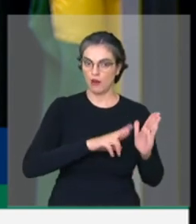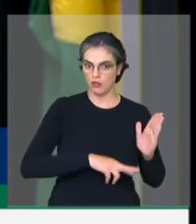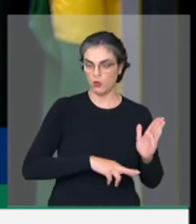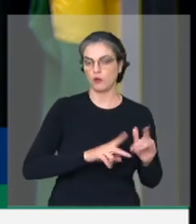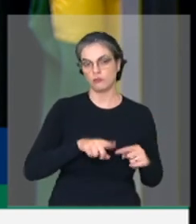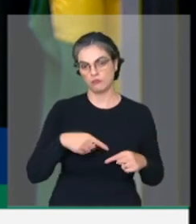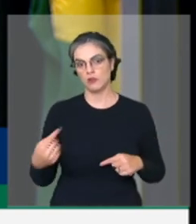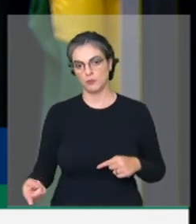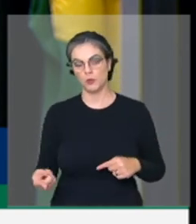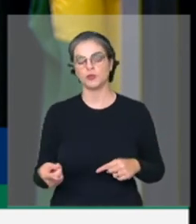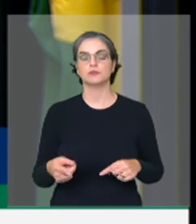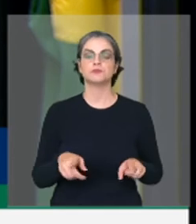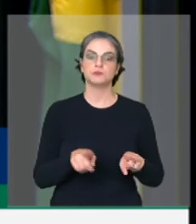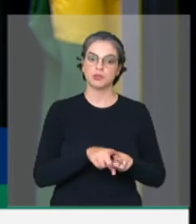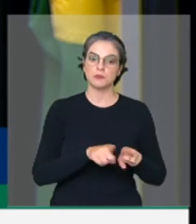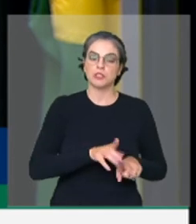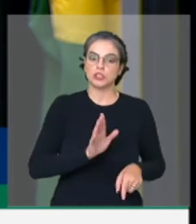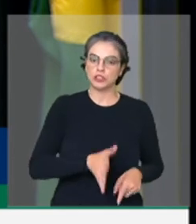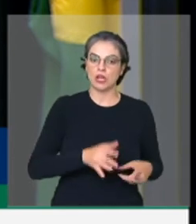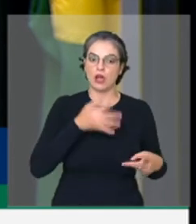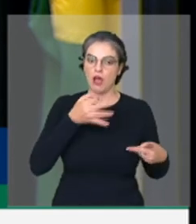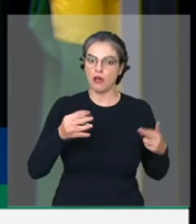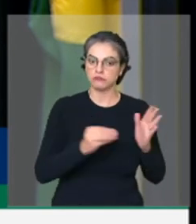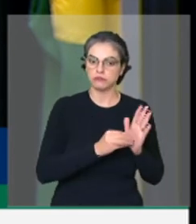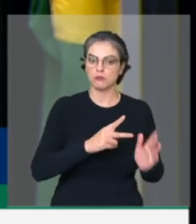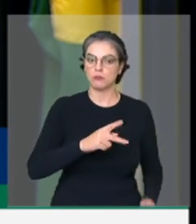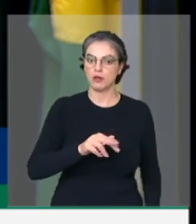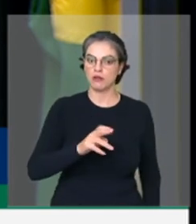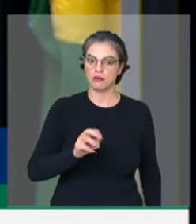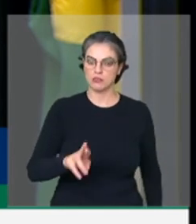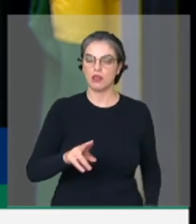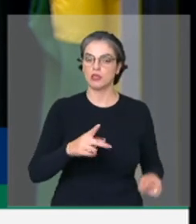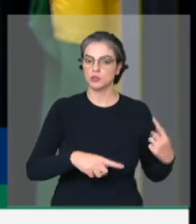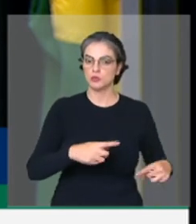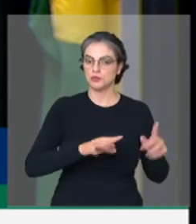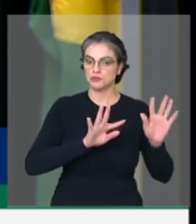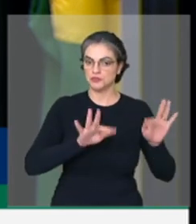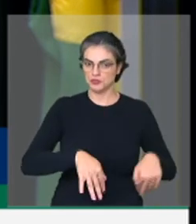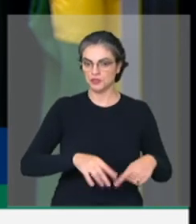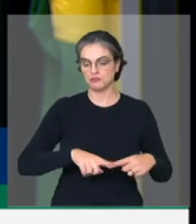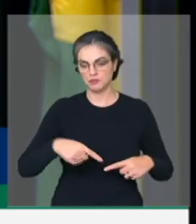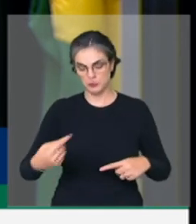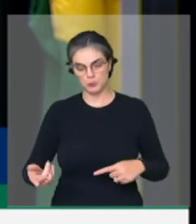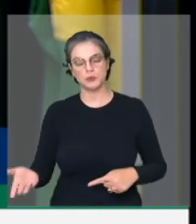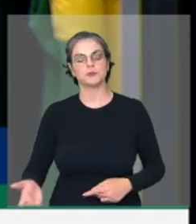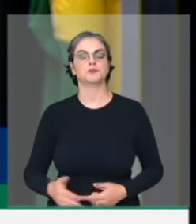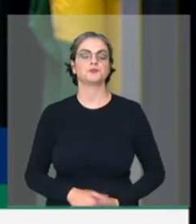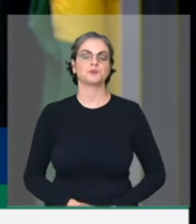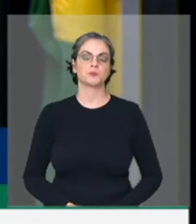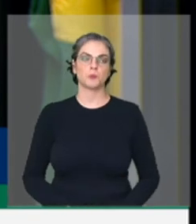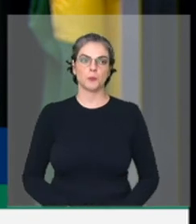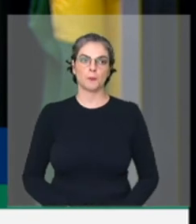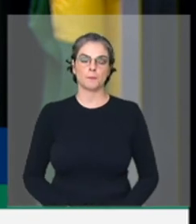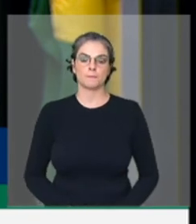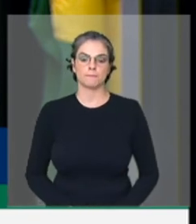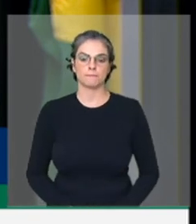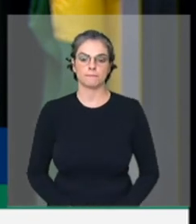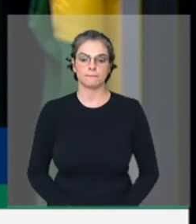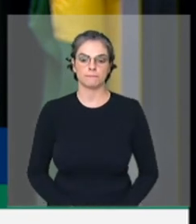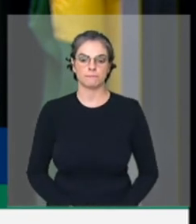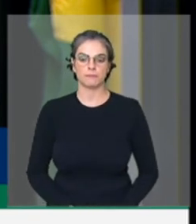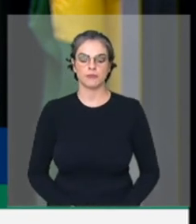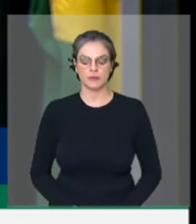de proferido o parecer e após o encerramento da discussão do mérito da matéria. Conforme ainda